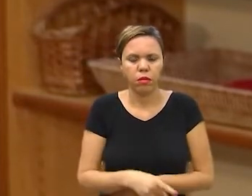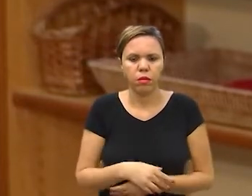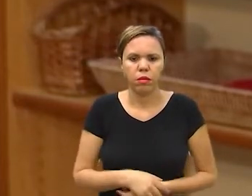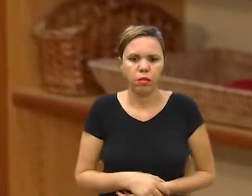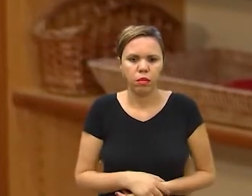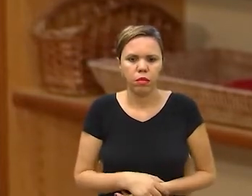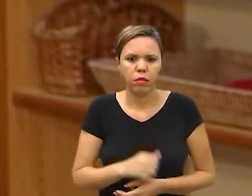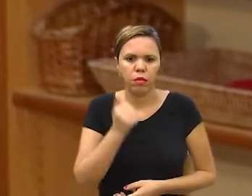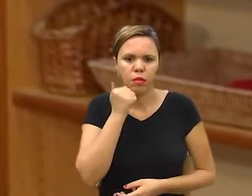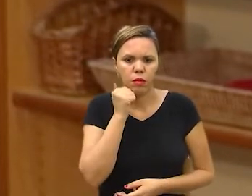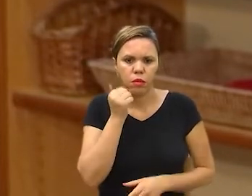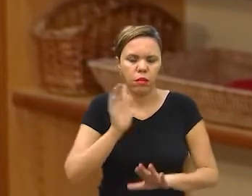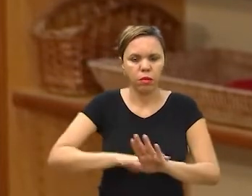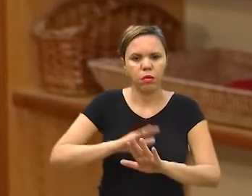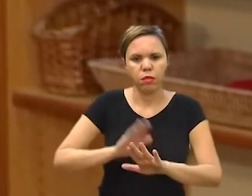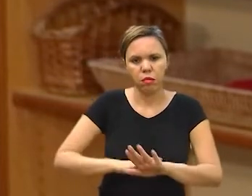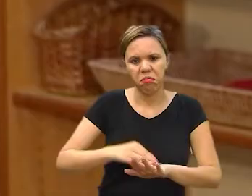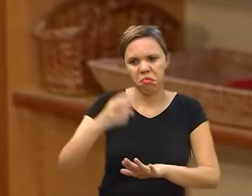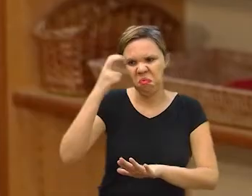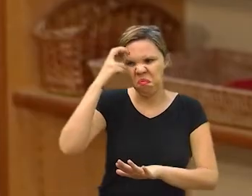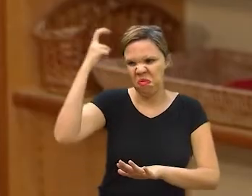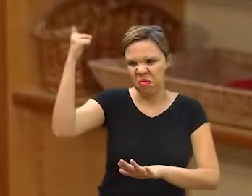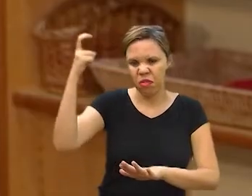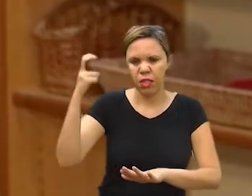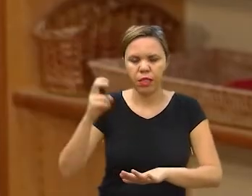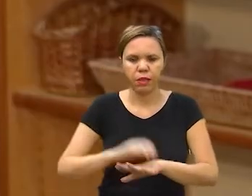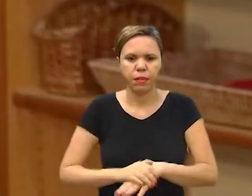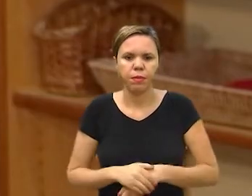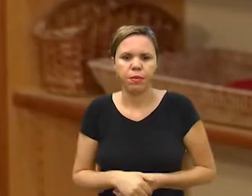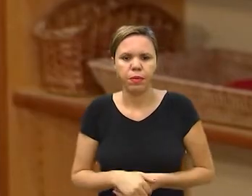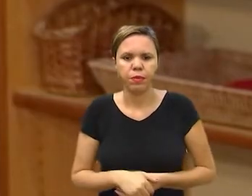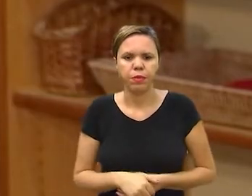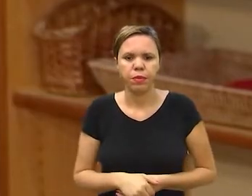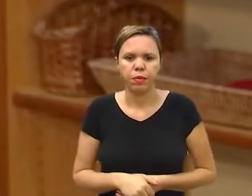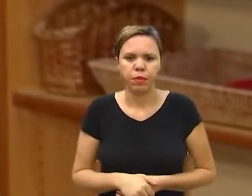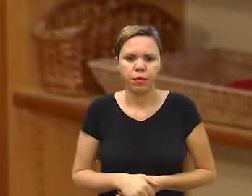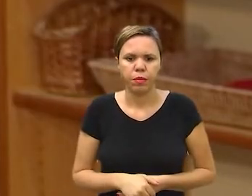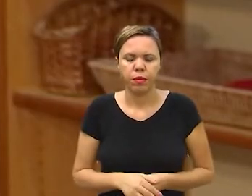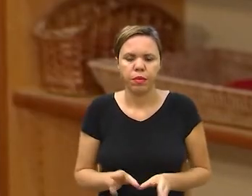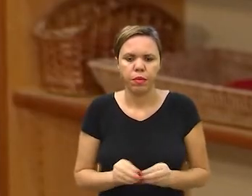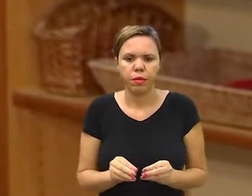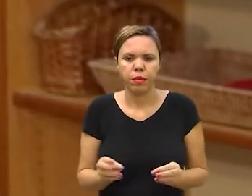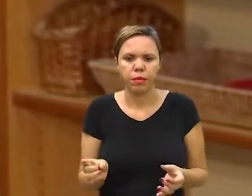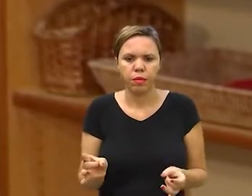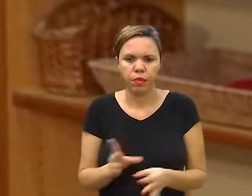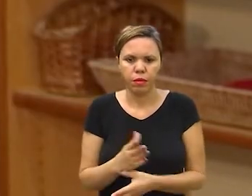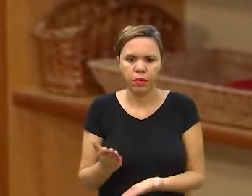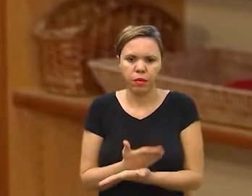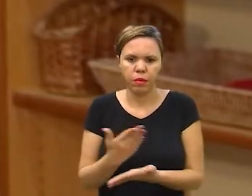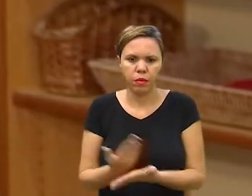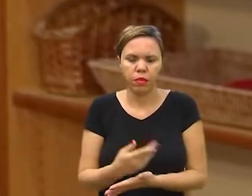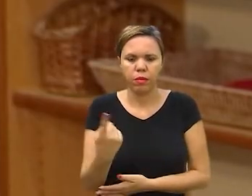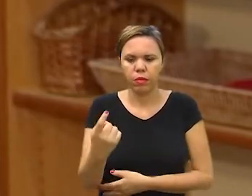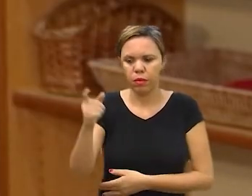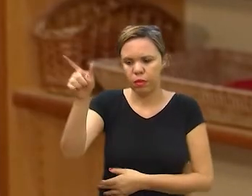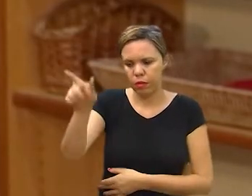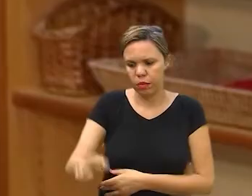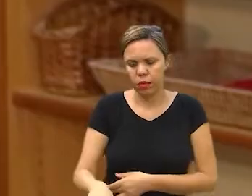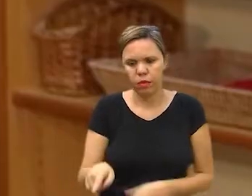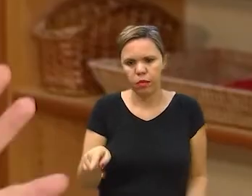é A Ciência por Trás do Gênio, é o nome que ela deu para o livro, The Science Behind the Genius. Ela finaliza o livro dela falando assim, se uma